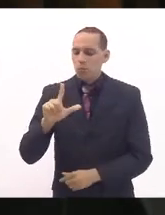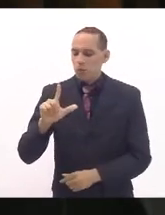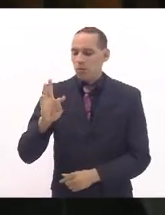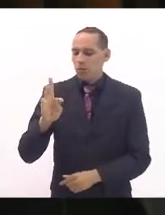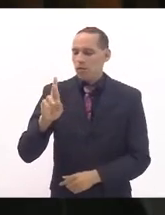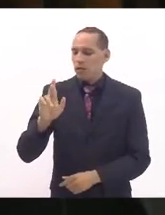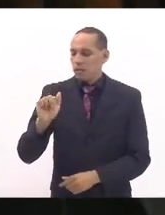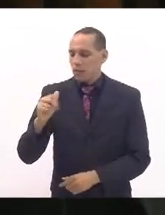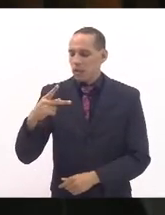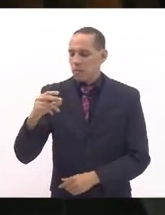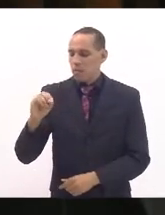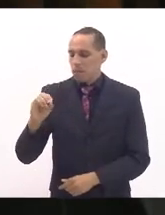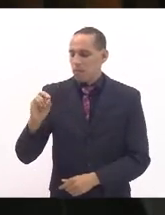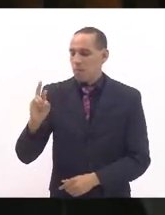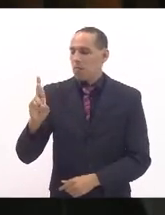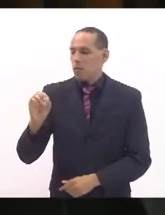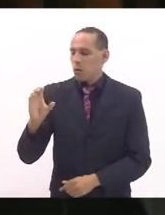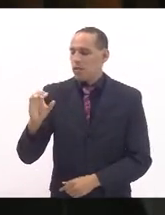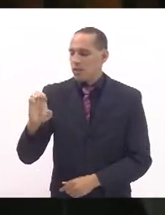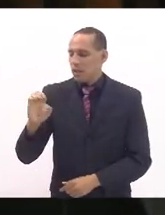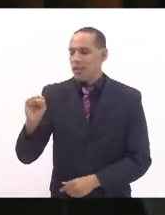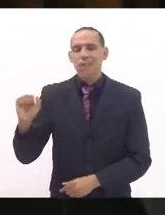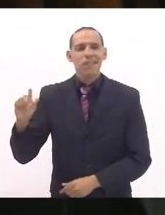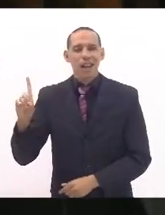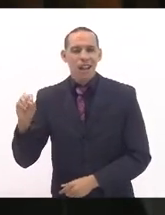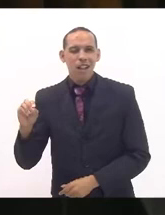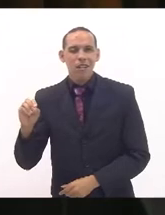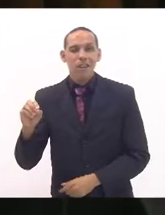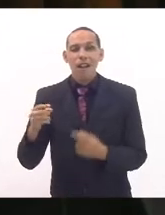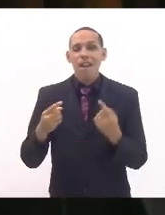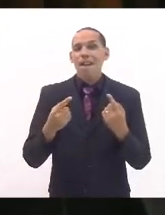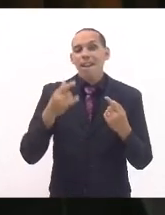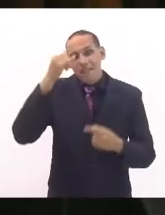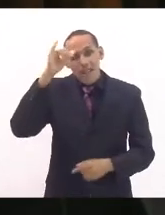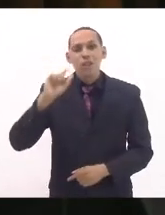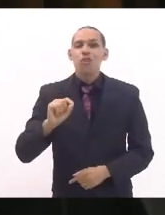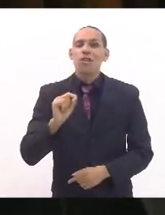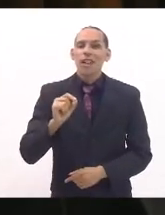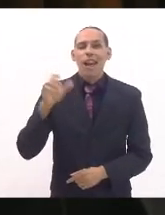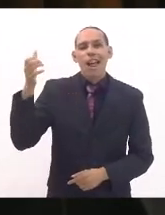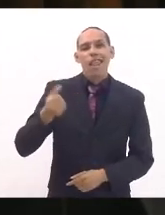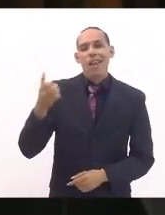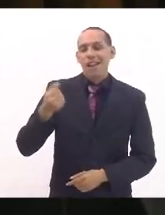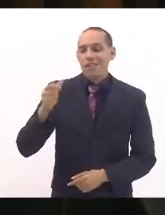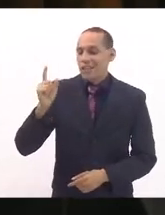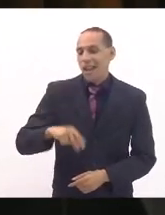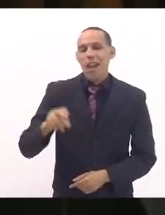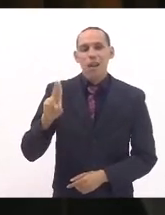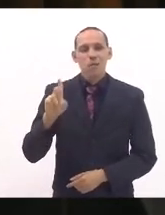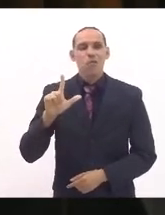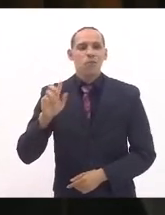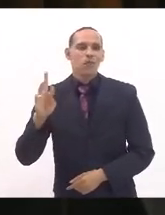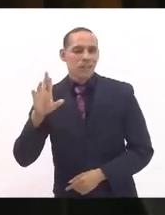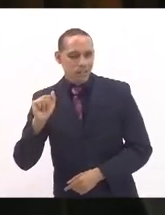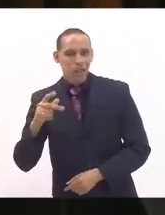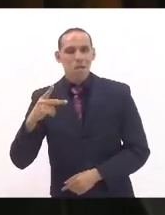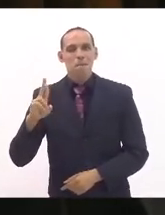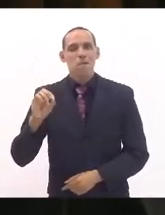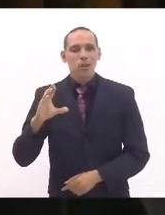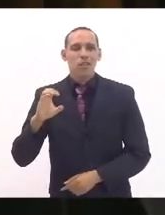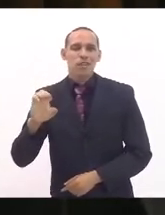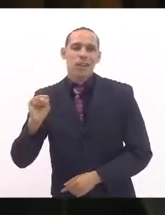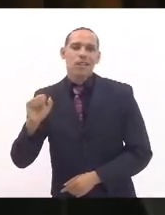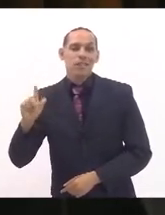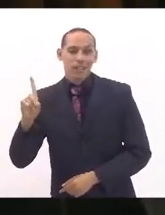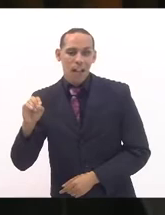eles impedem, por exemplo, que seja entregue leite para as crianças. Leite é um alimento ultraprocessado. Eles impedem